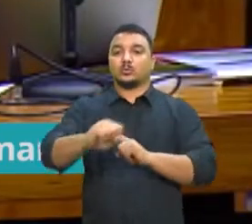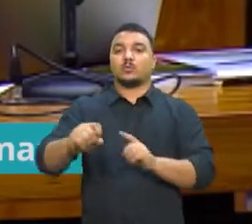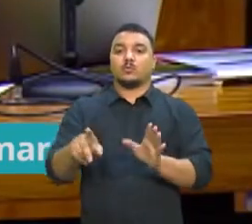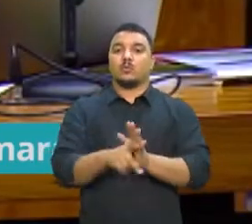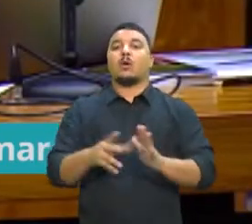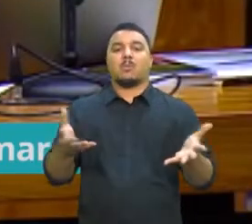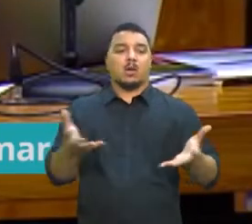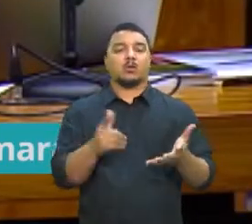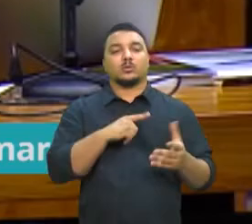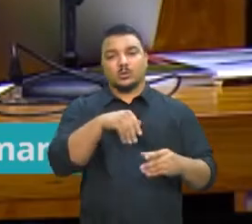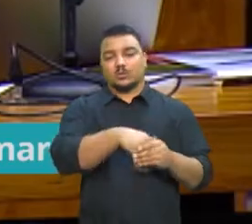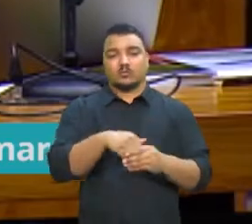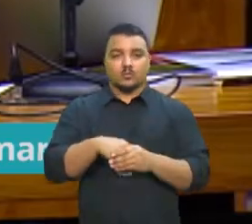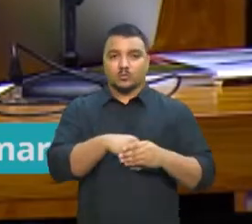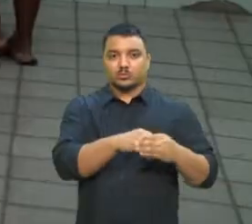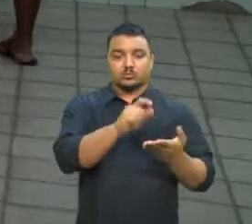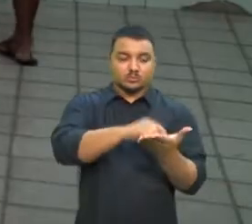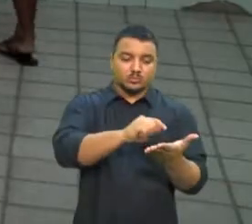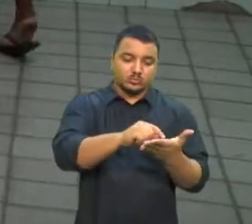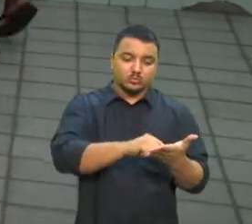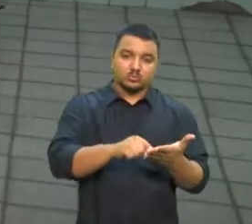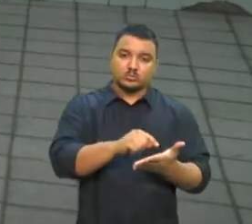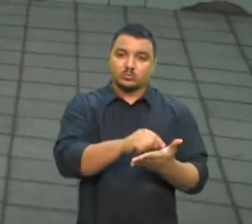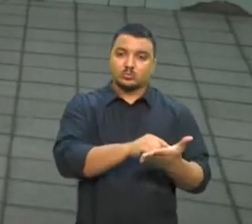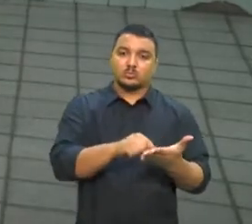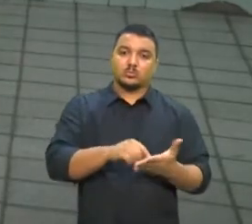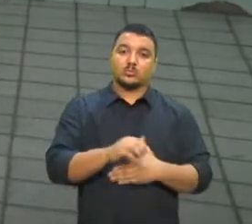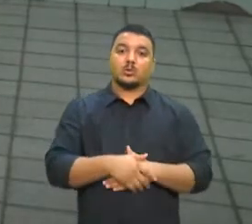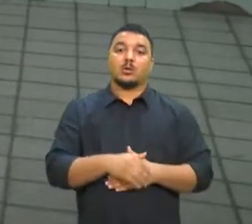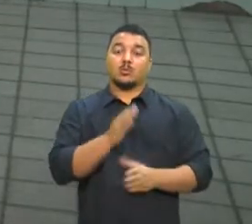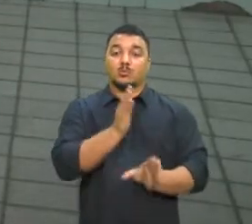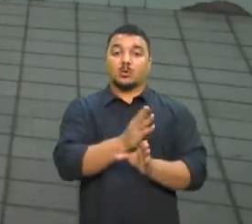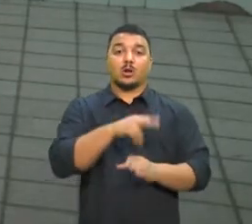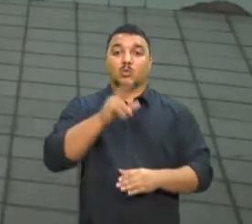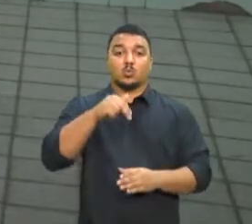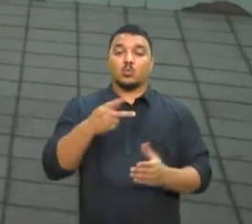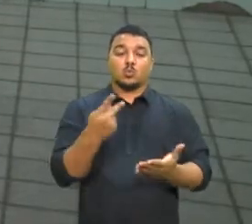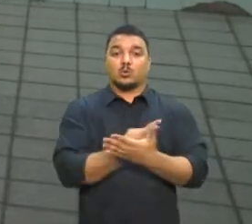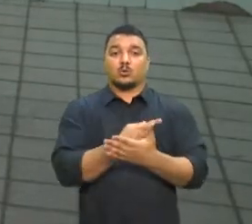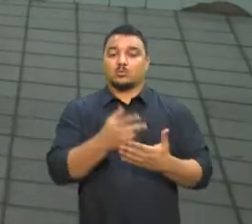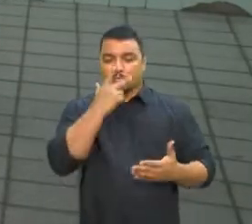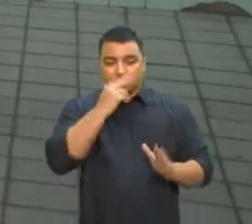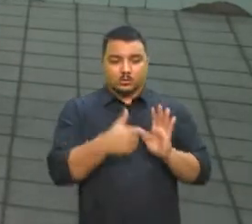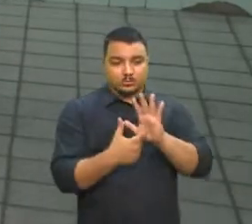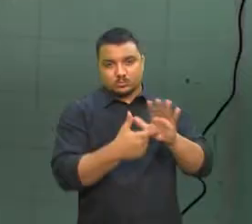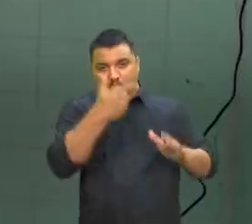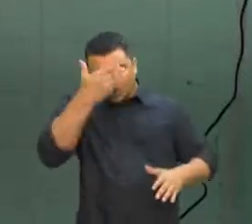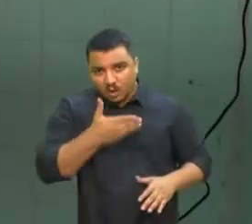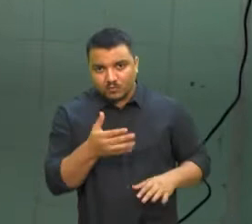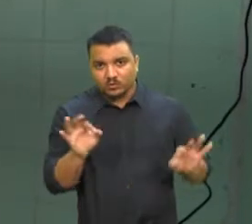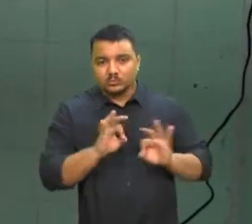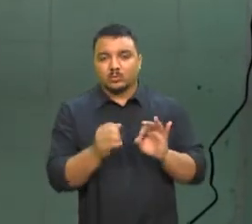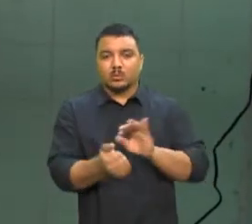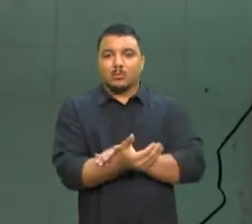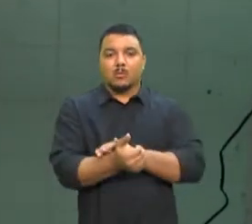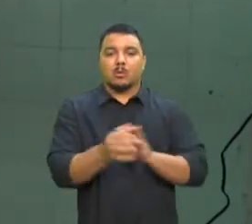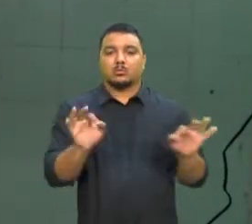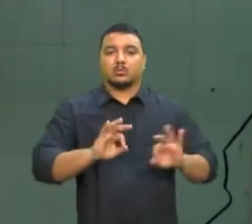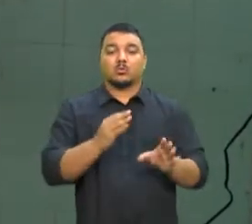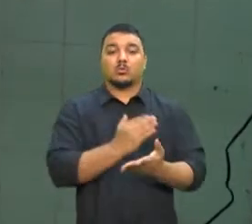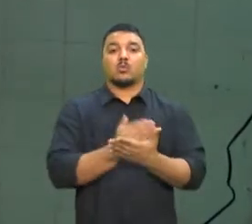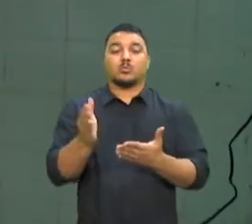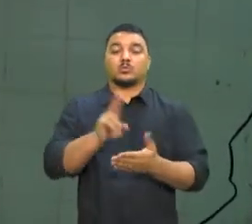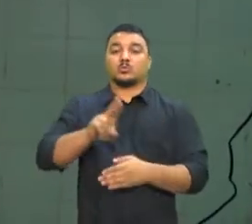de votação, pois, segundo ele, nunca houve fraude comprovada na urna eletrônica desde que o equipamento